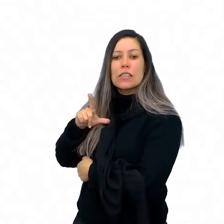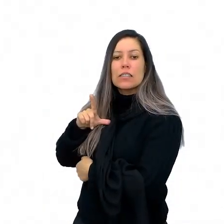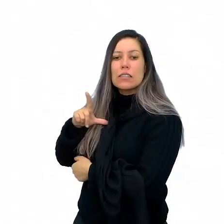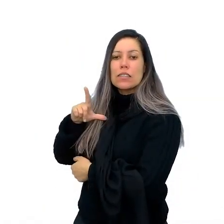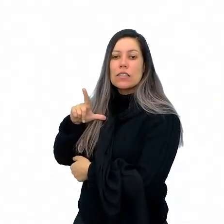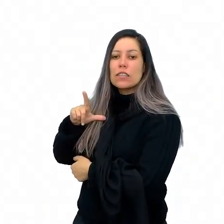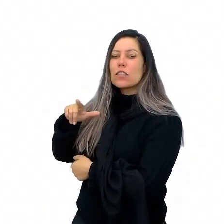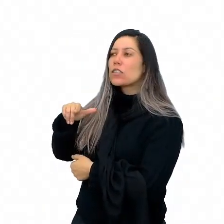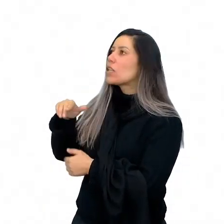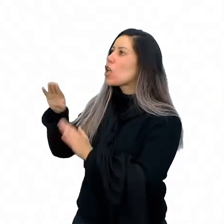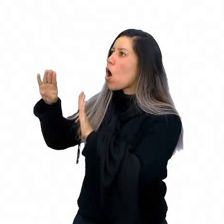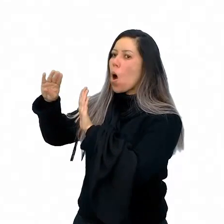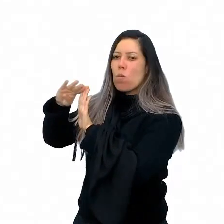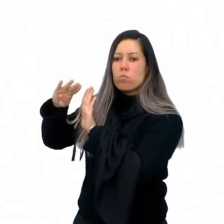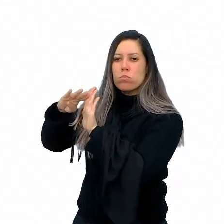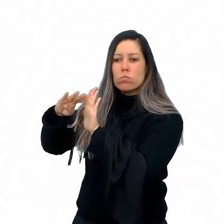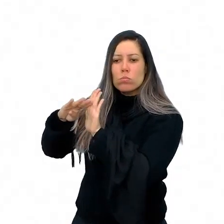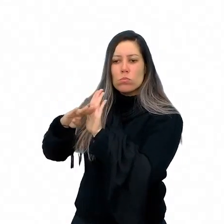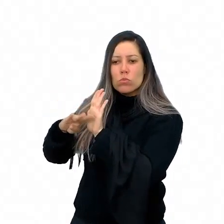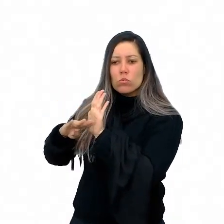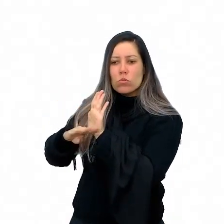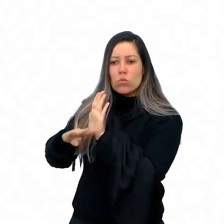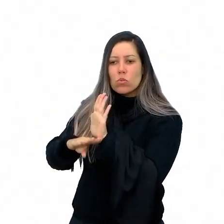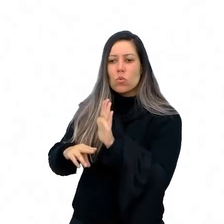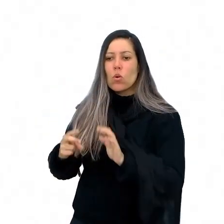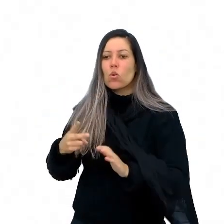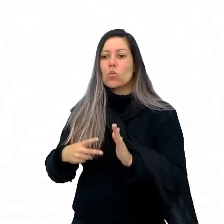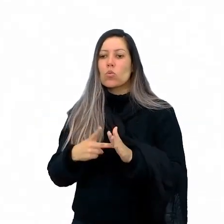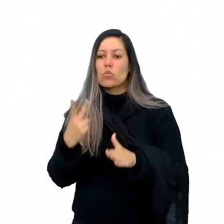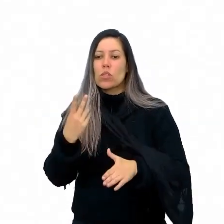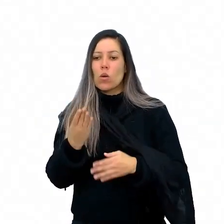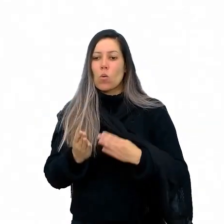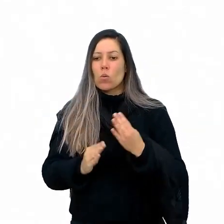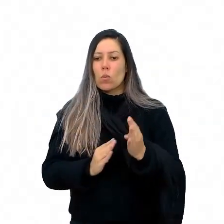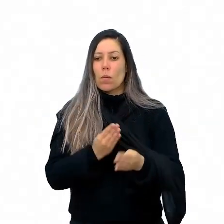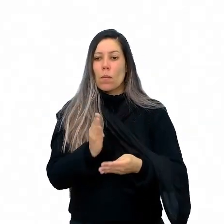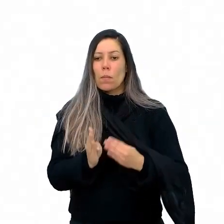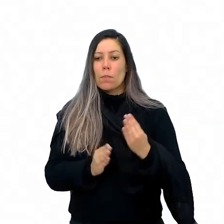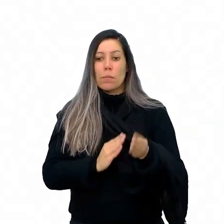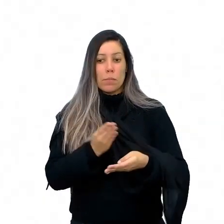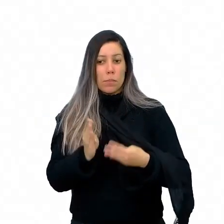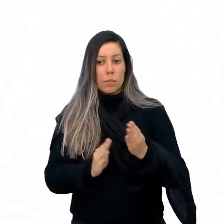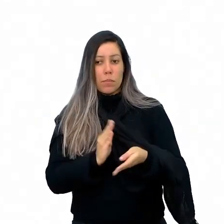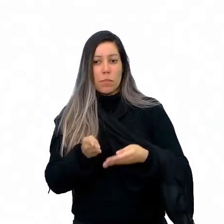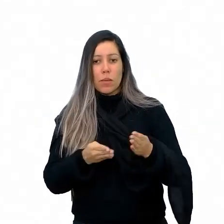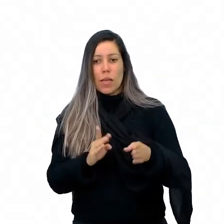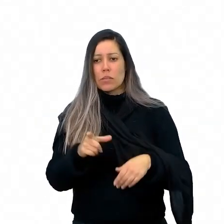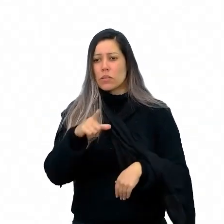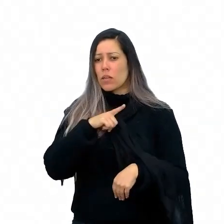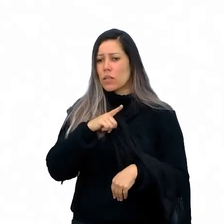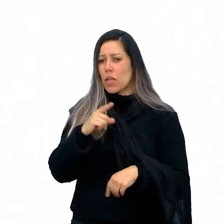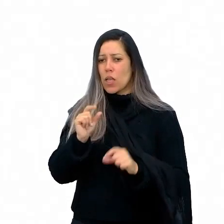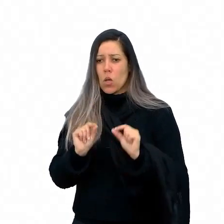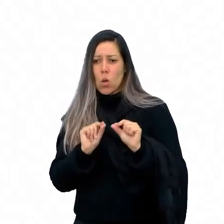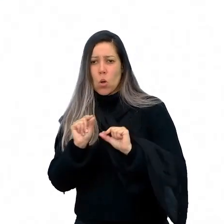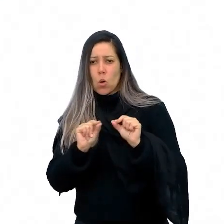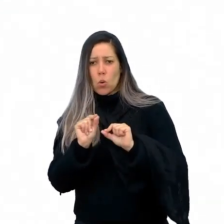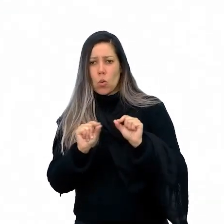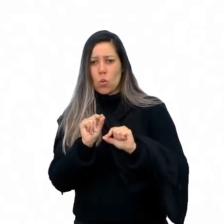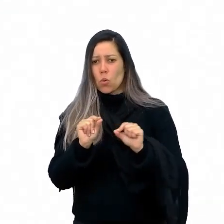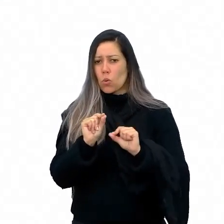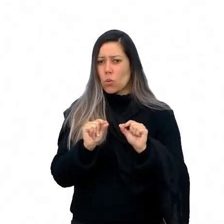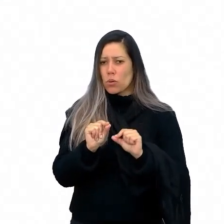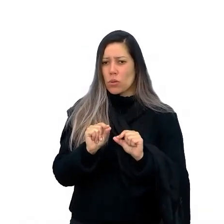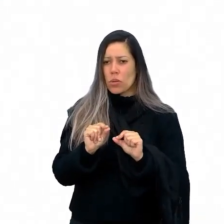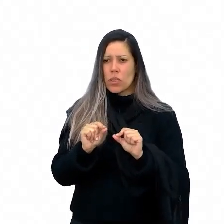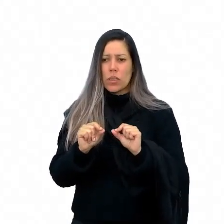o nosso cronograma do segundo bimestre, né? Então, você tem ali o que é etapa, o que é série, na terceira